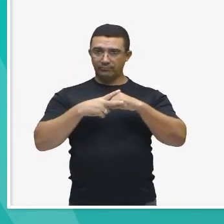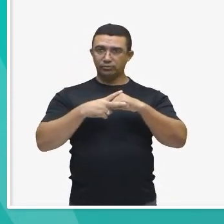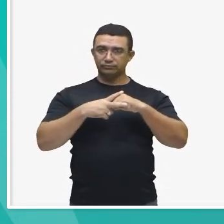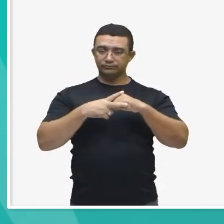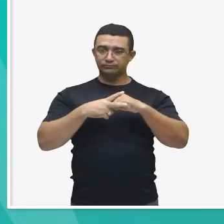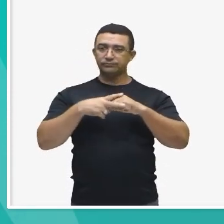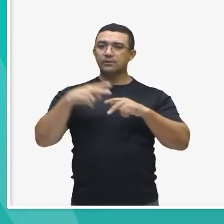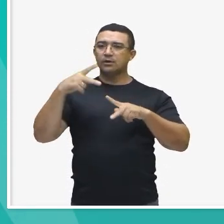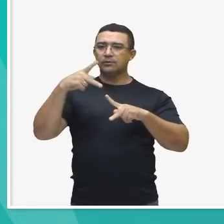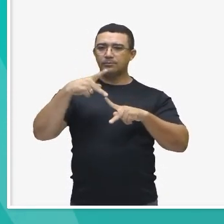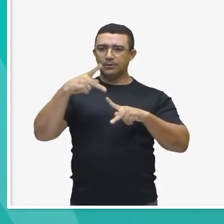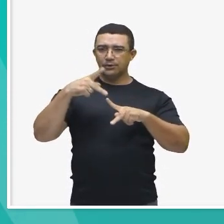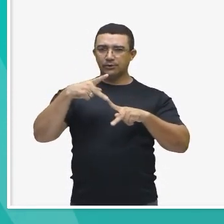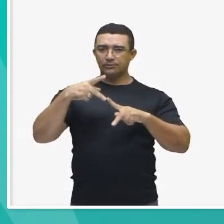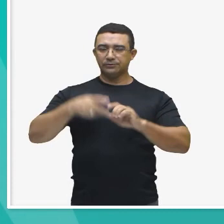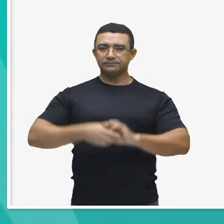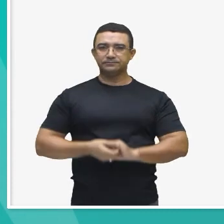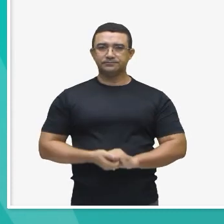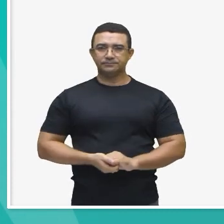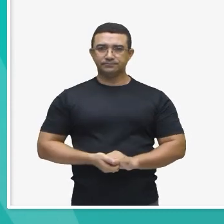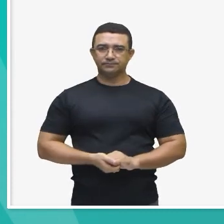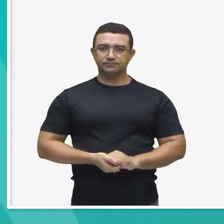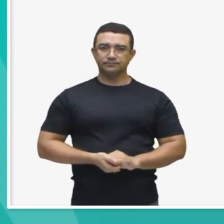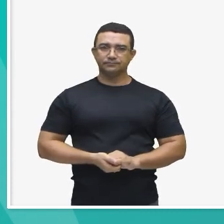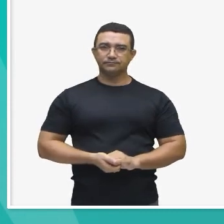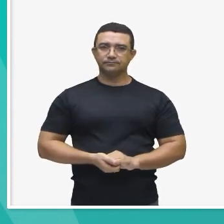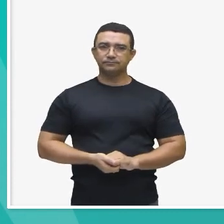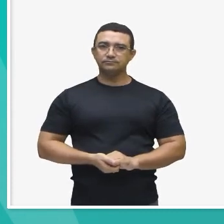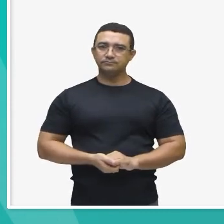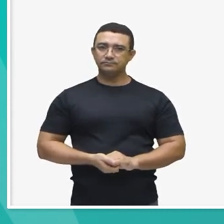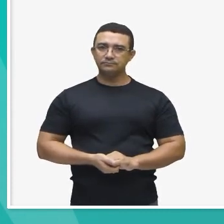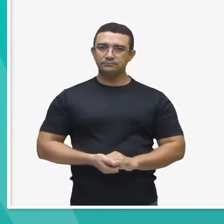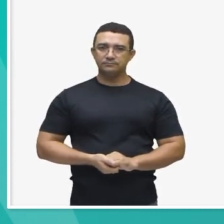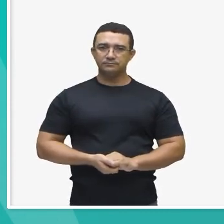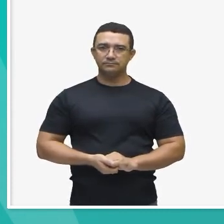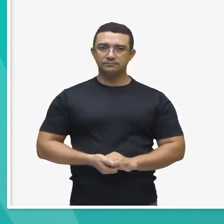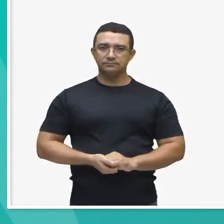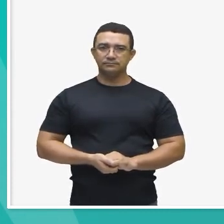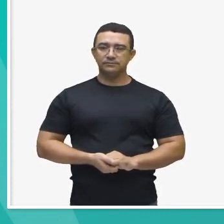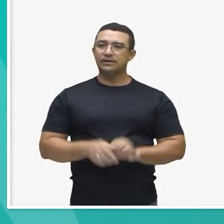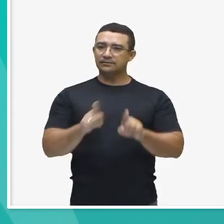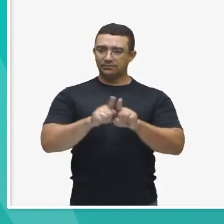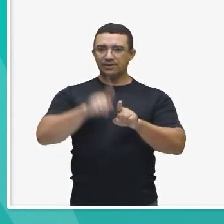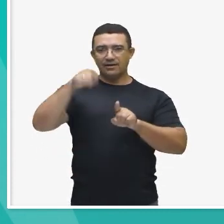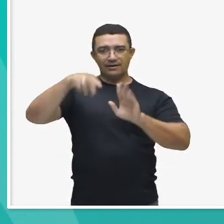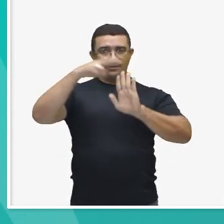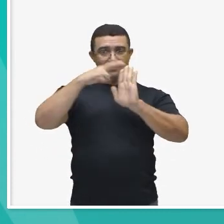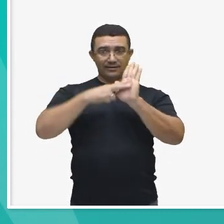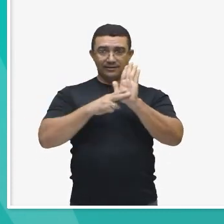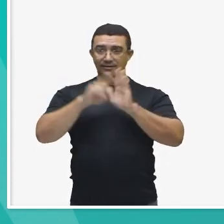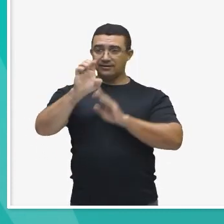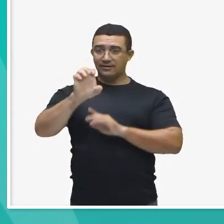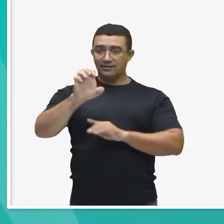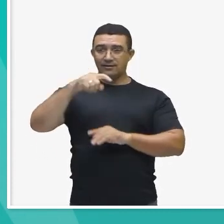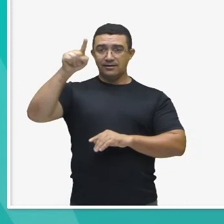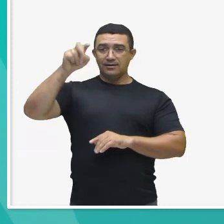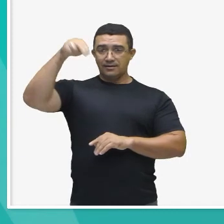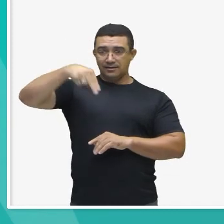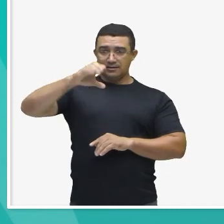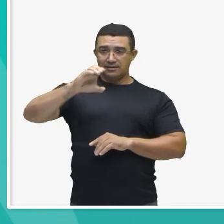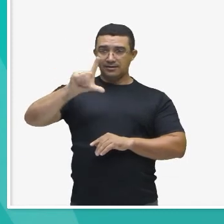após o verbo no imperativo. Aí eu vou ter um caso de ênclise. Então, nós temos aí